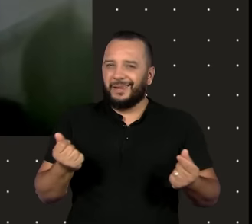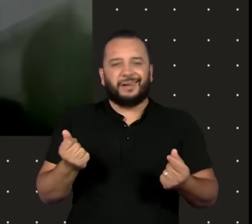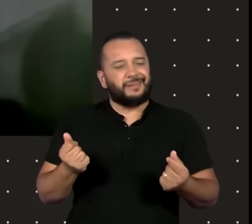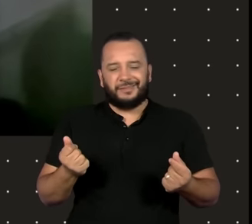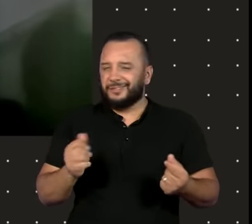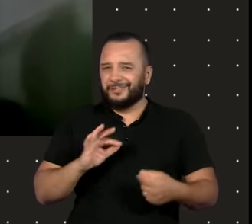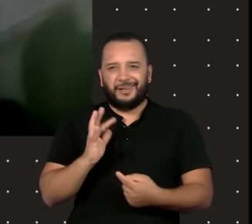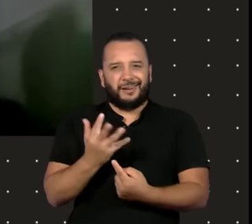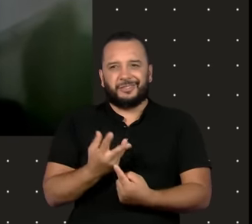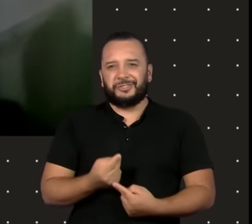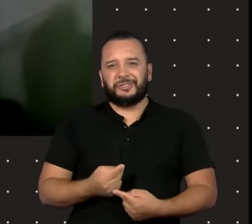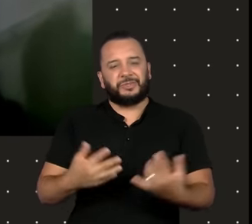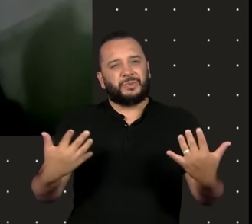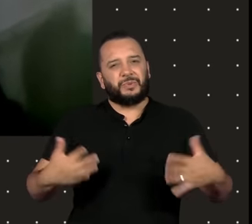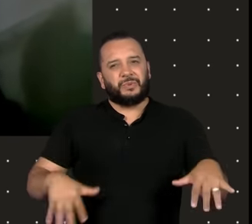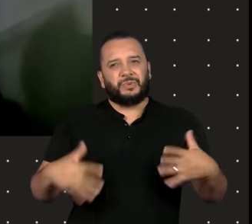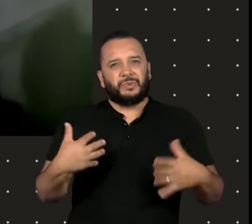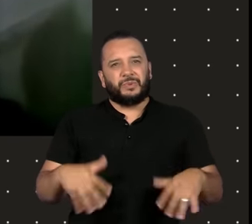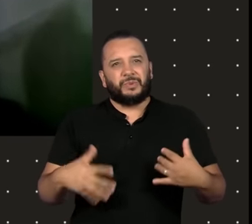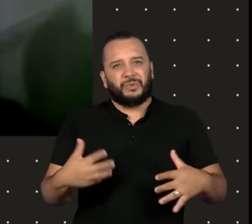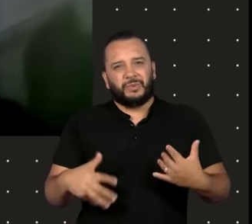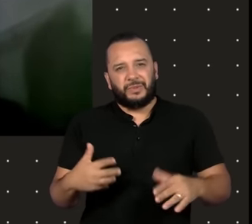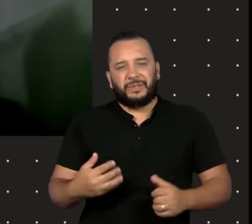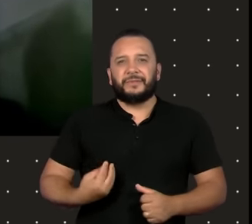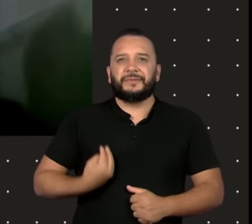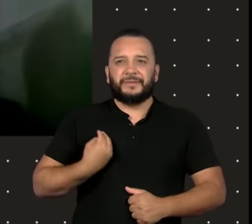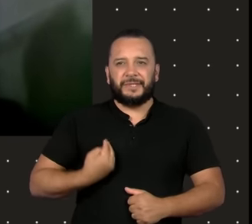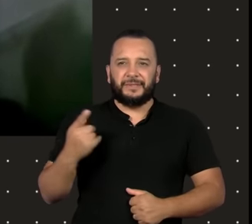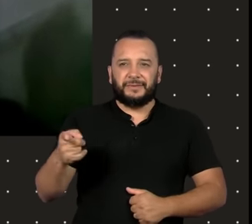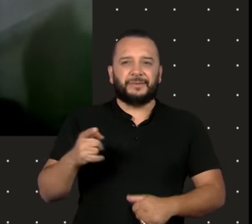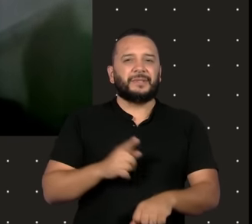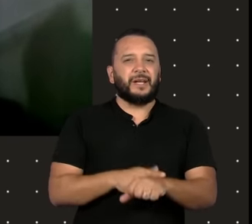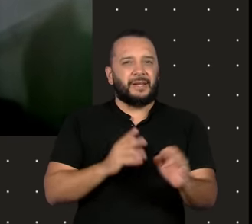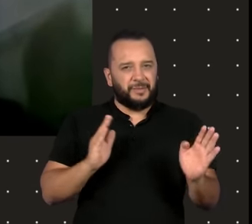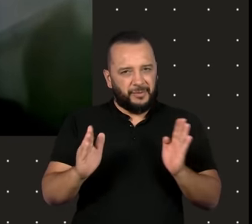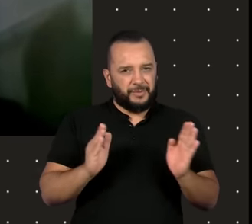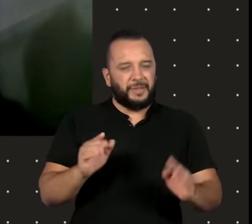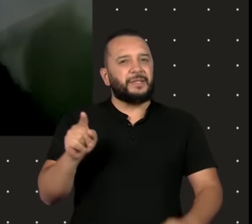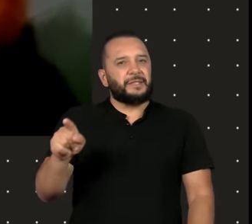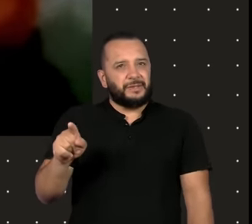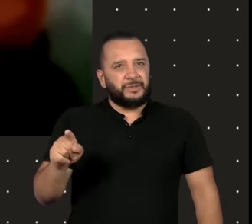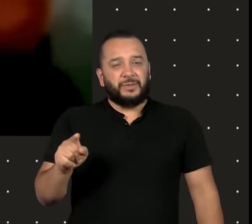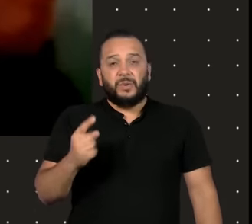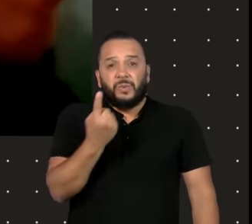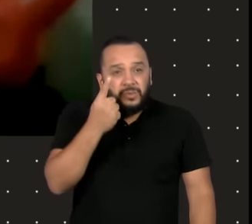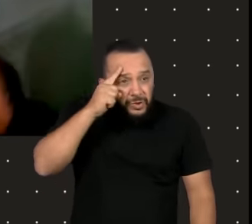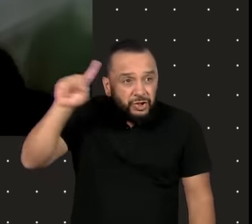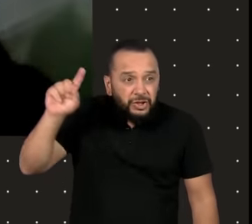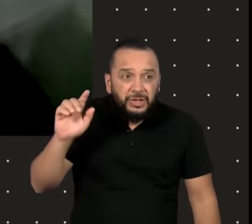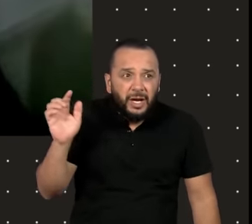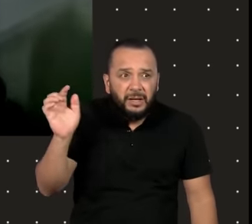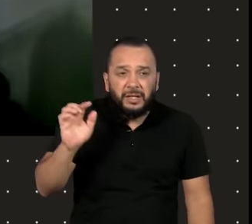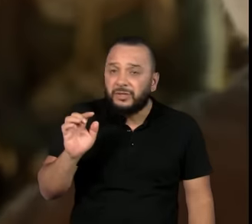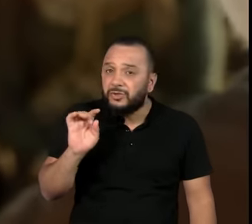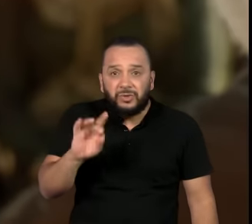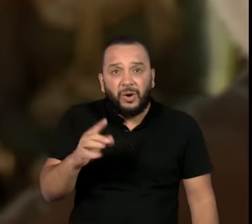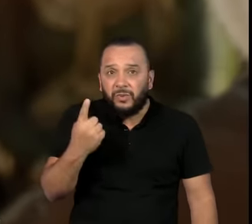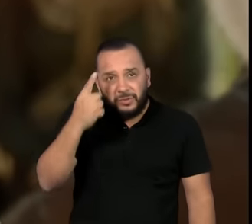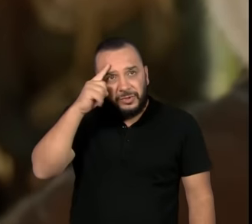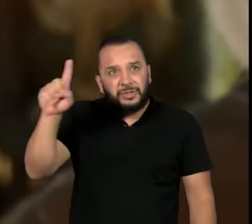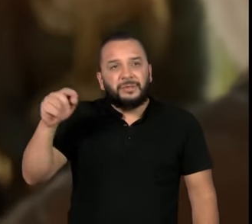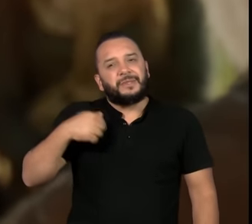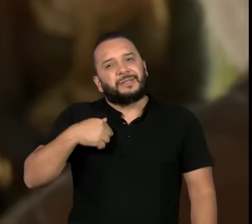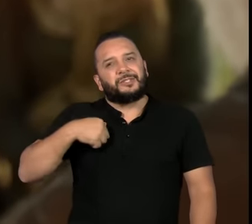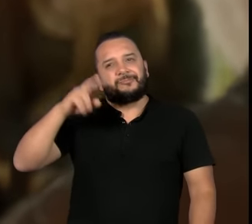artística, é que poderia estar presente naquela cena que foi um dia só, mas guardo